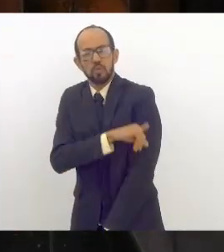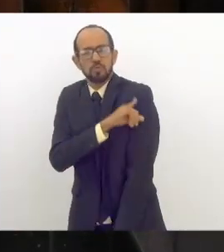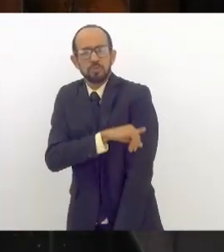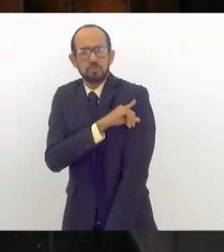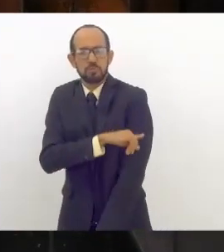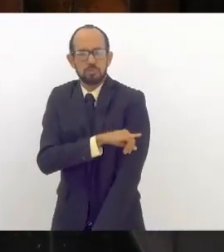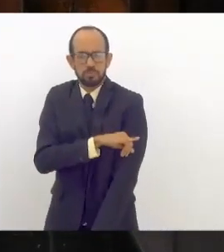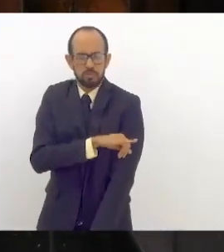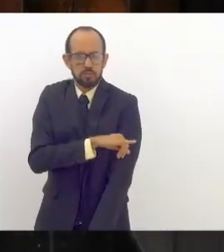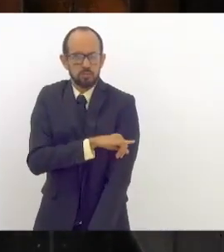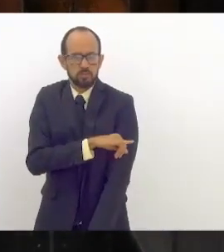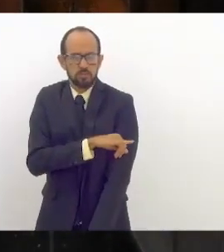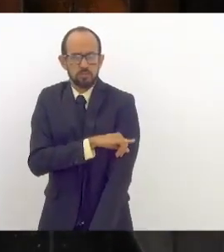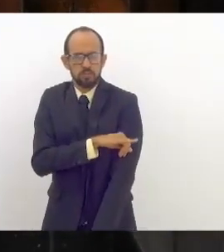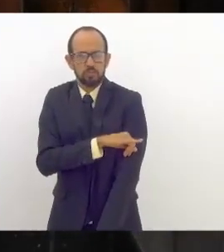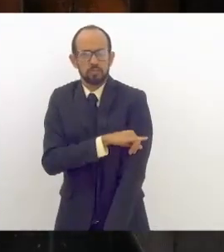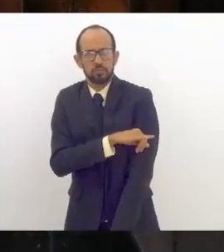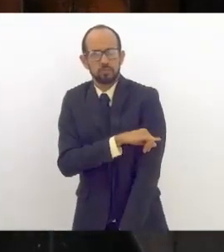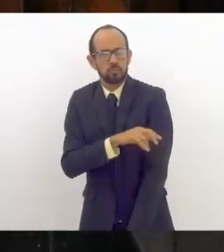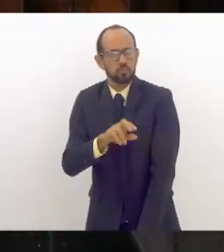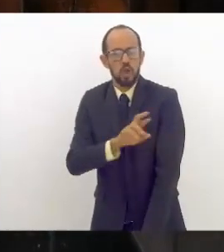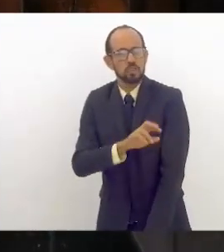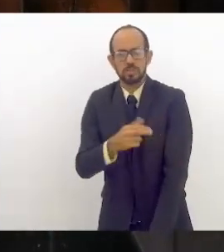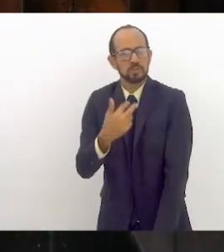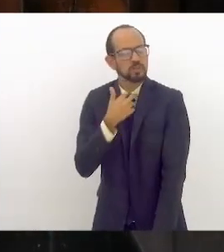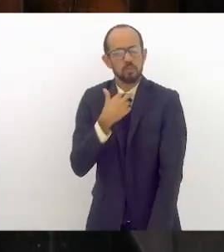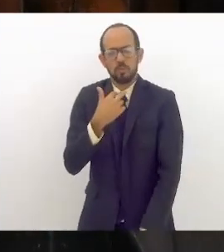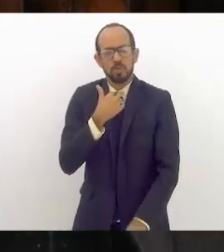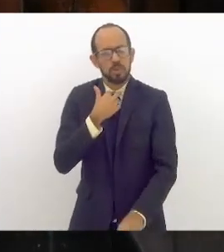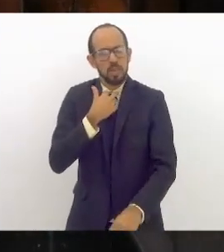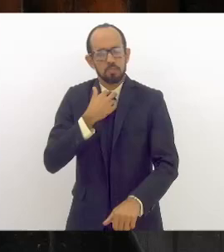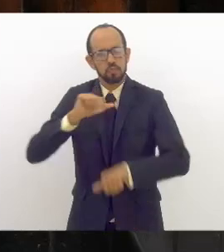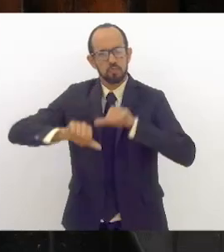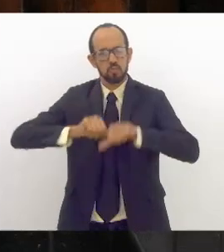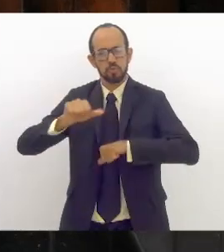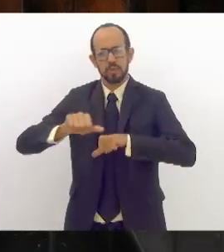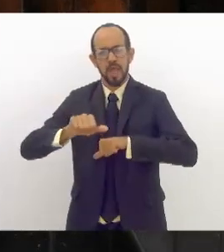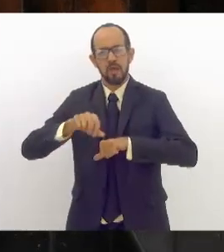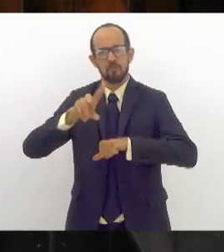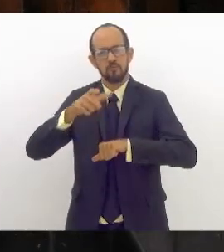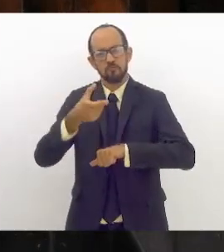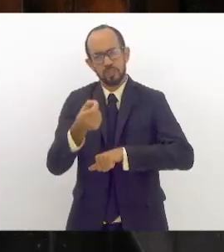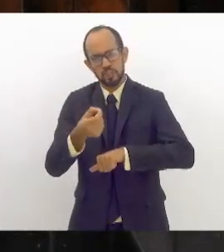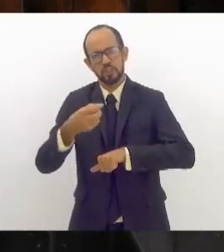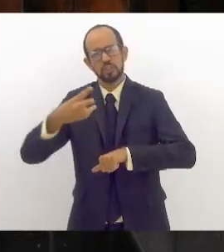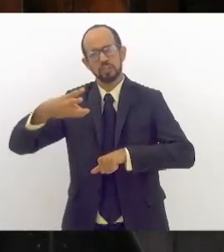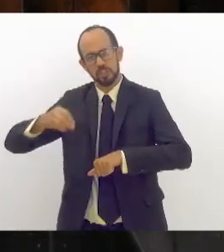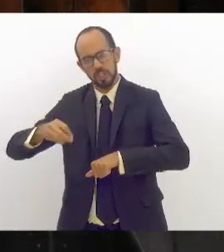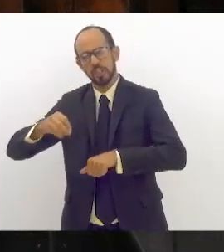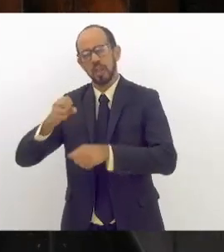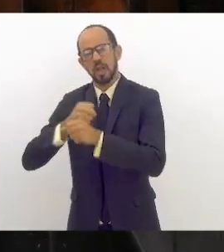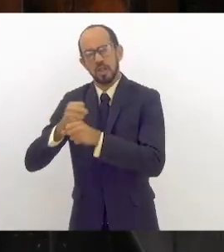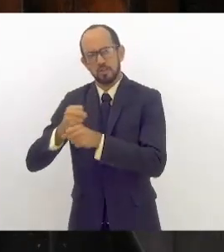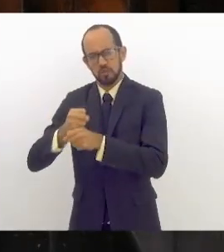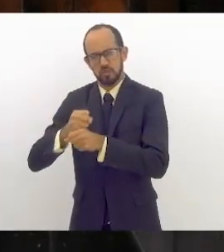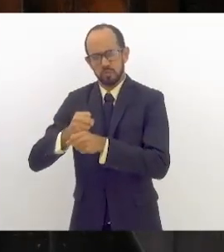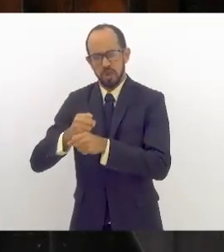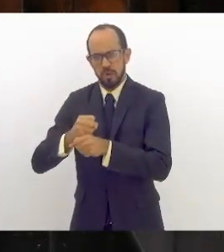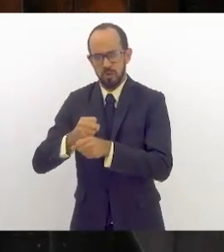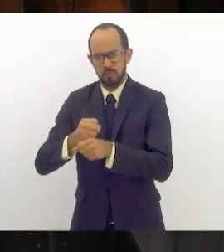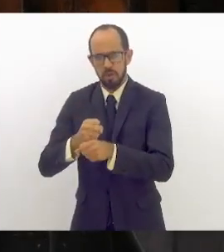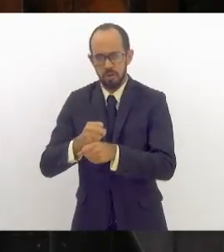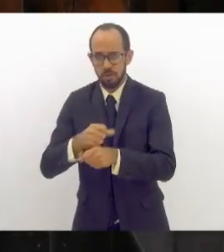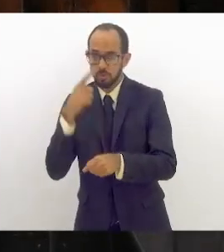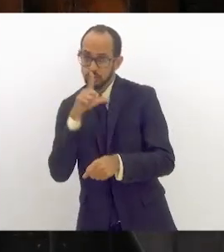não vamos reverter 20 30 anos em 2 3 anos acabo